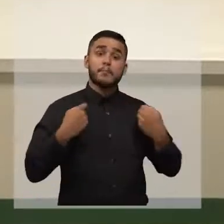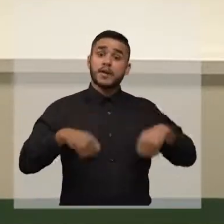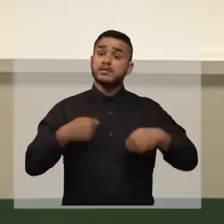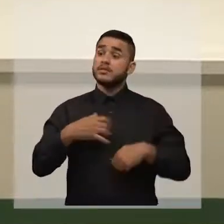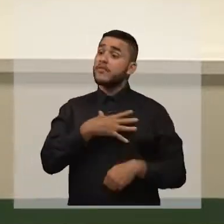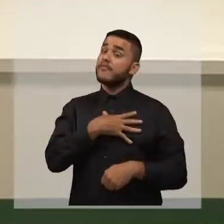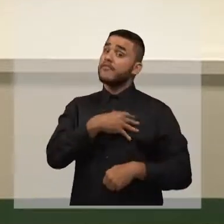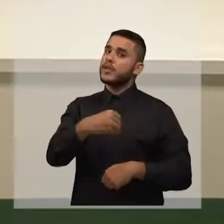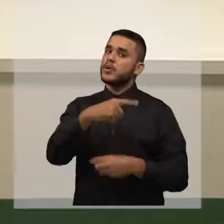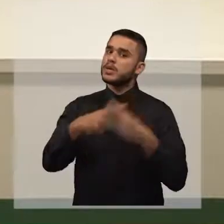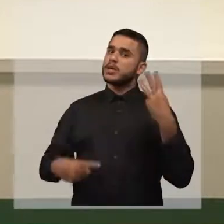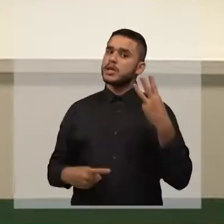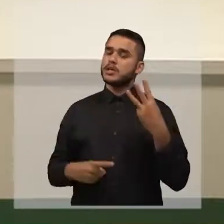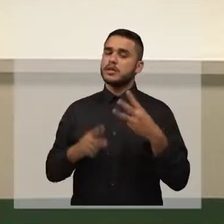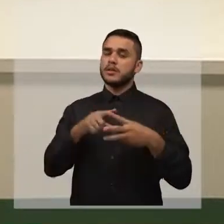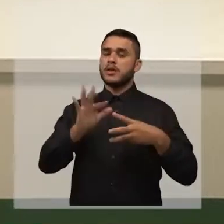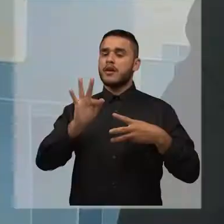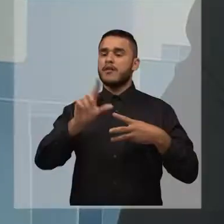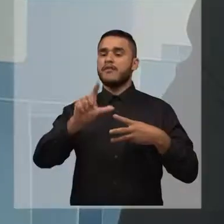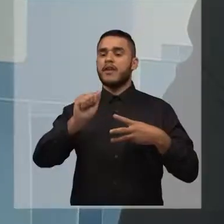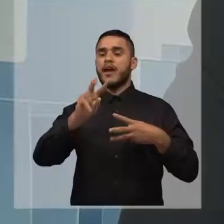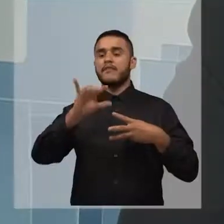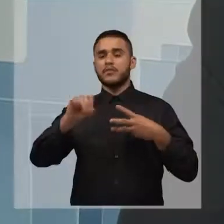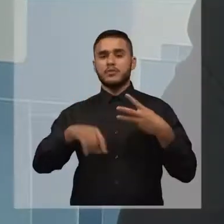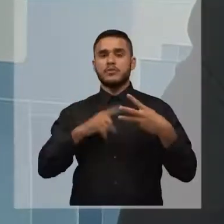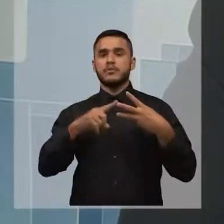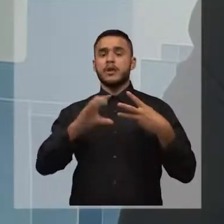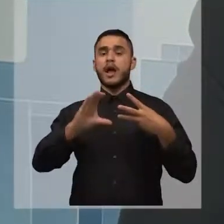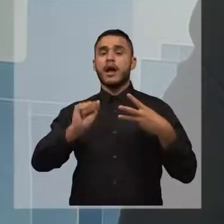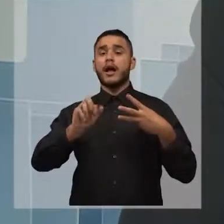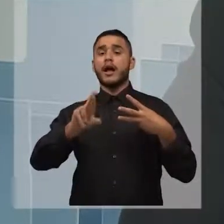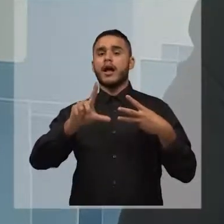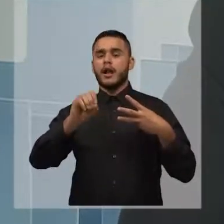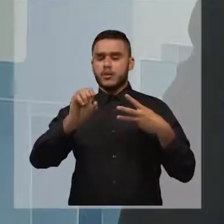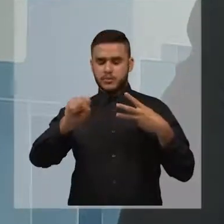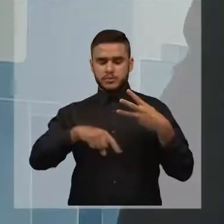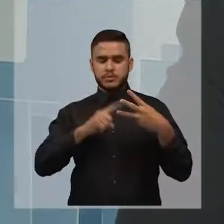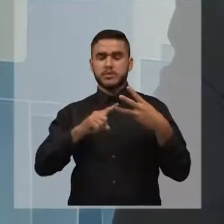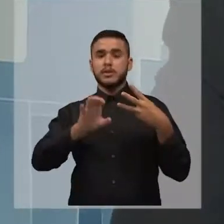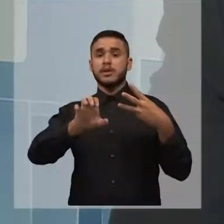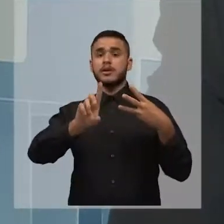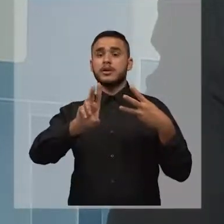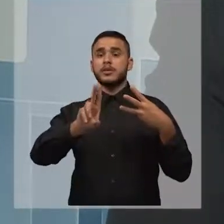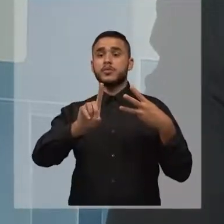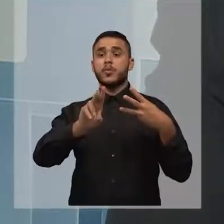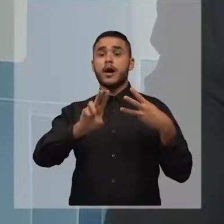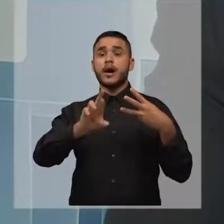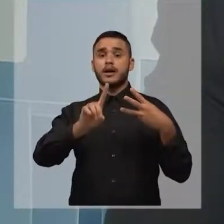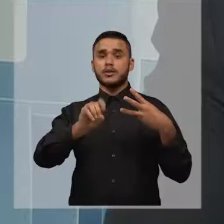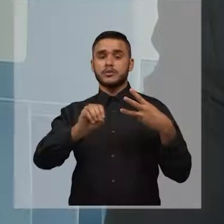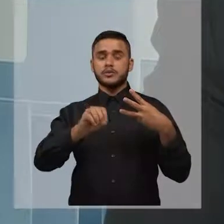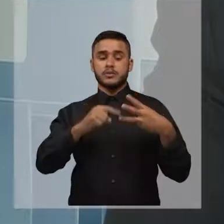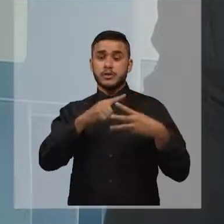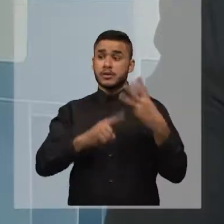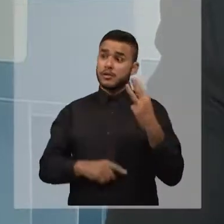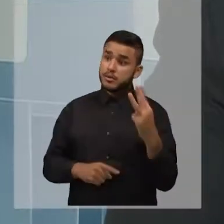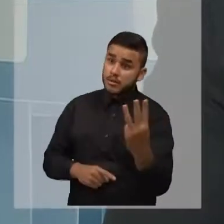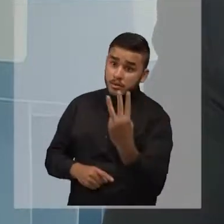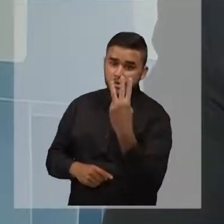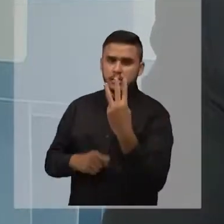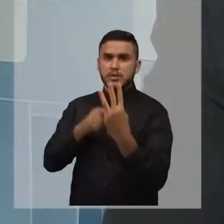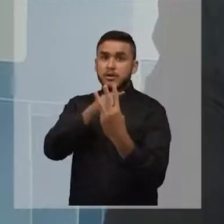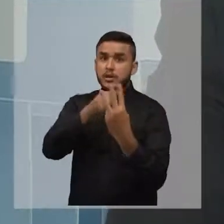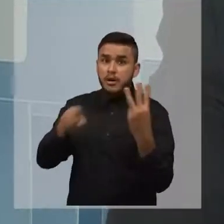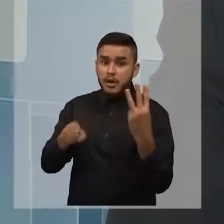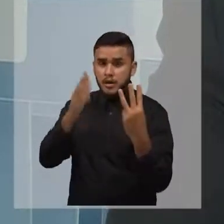sininhos dele, Flávio, Carlos e Eduardo Bolsonaro, chama os 3 e diz, olha, pelo amor de Deus,